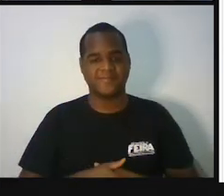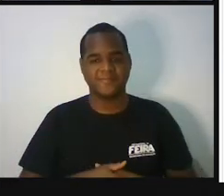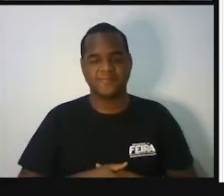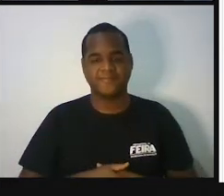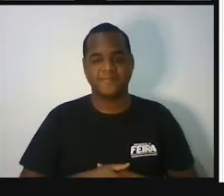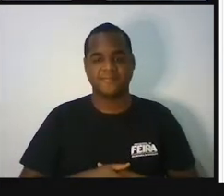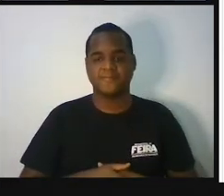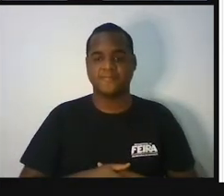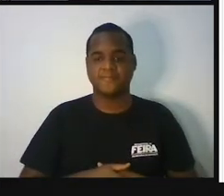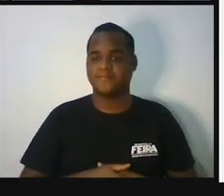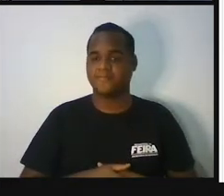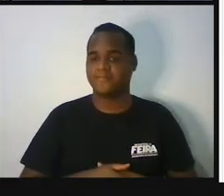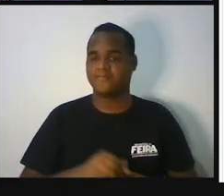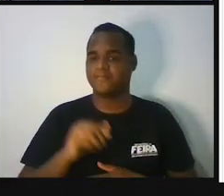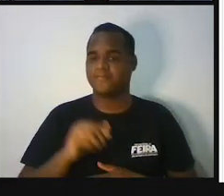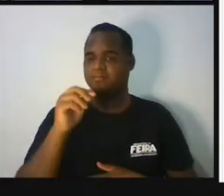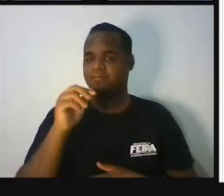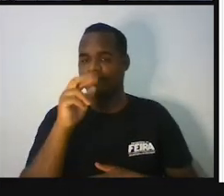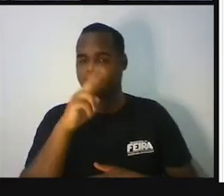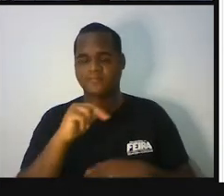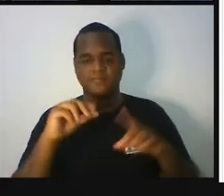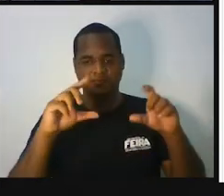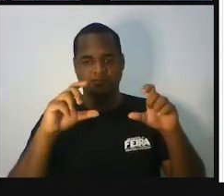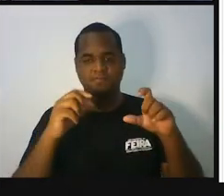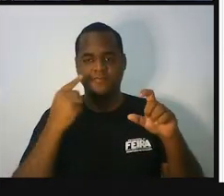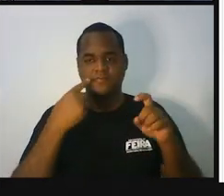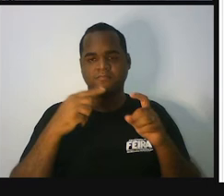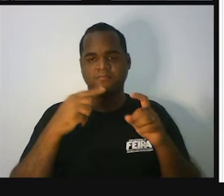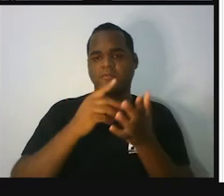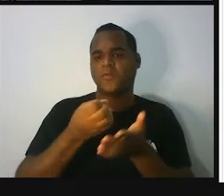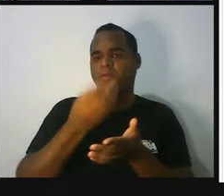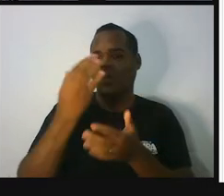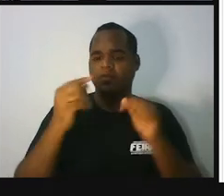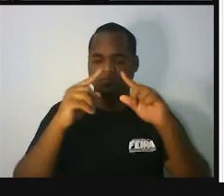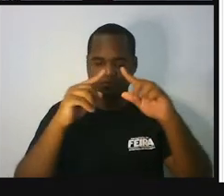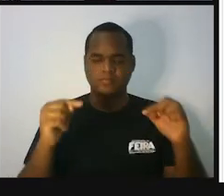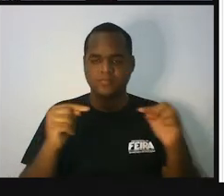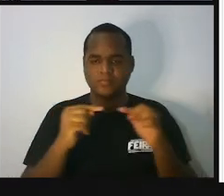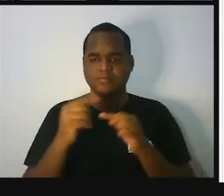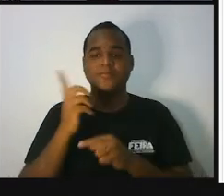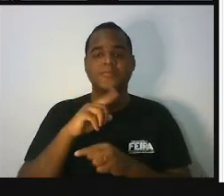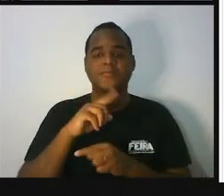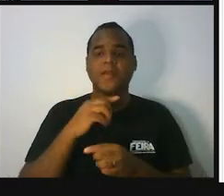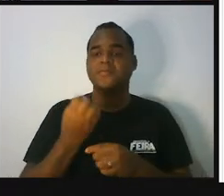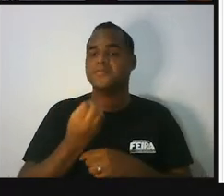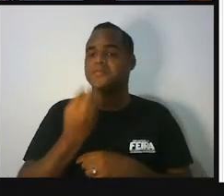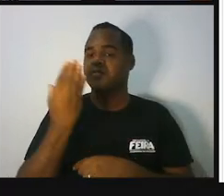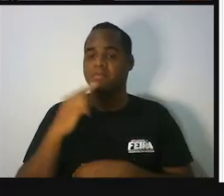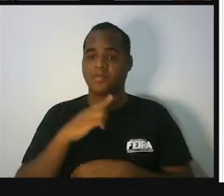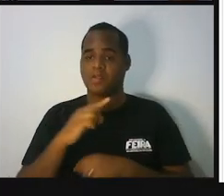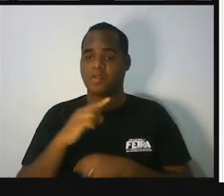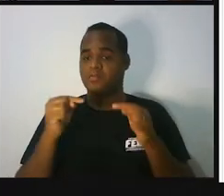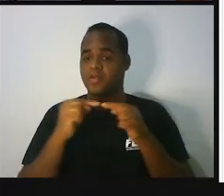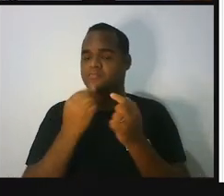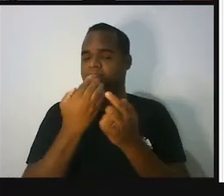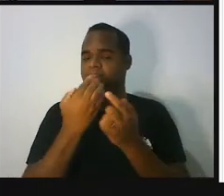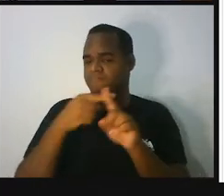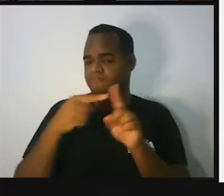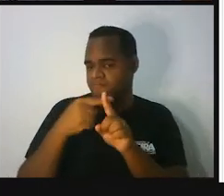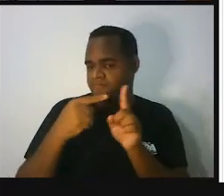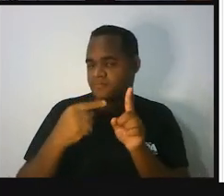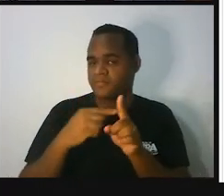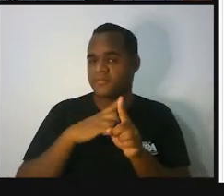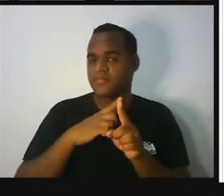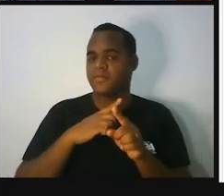Essa figura, você consegue fazer quantos triângulos nela? Quantos triângulos semelhantes, né?